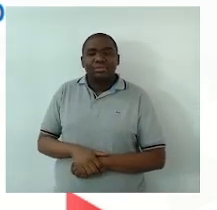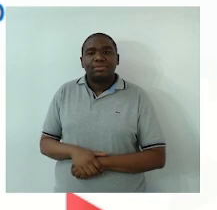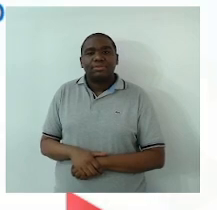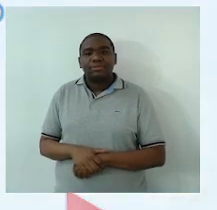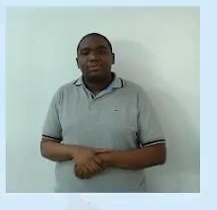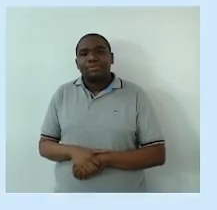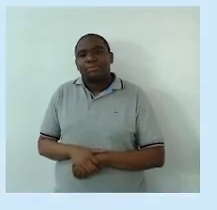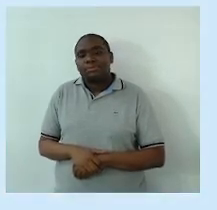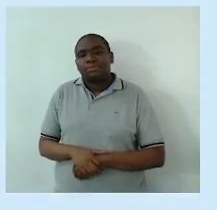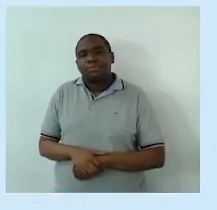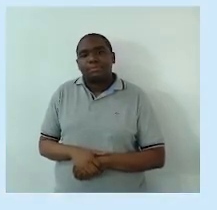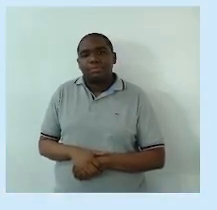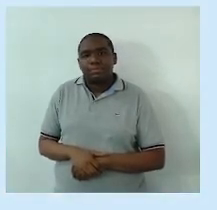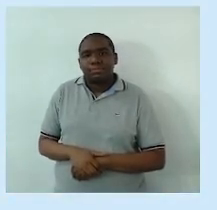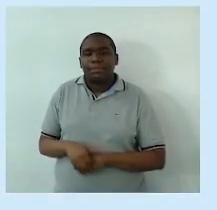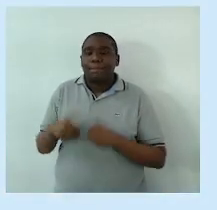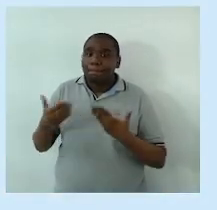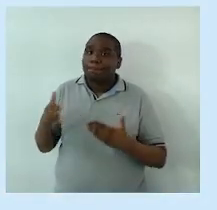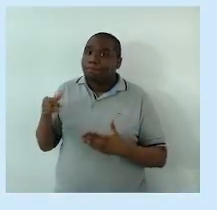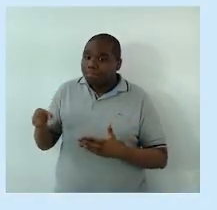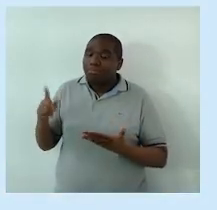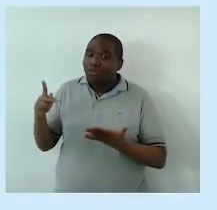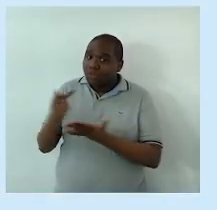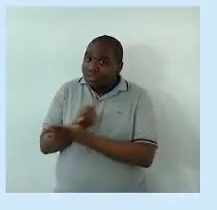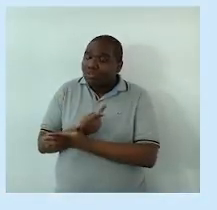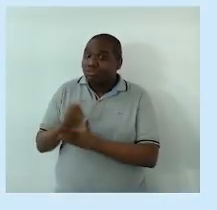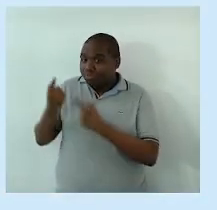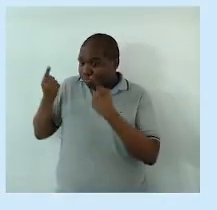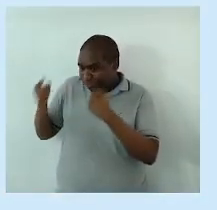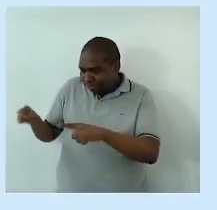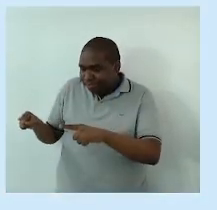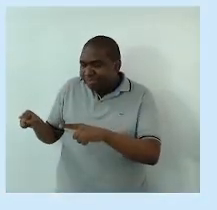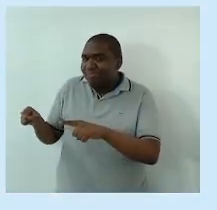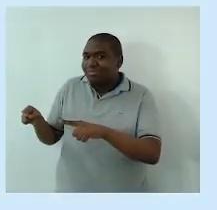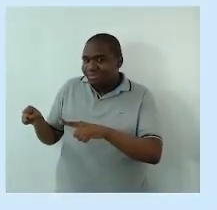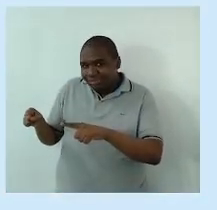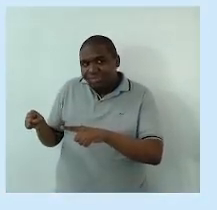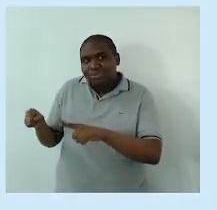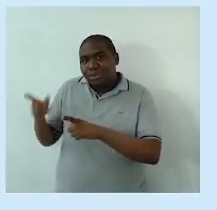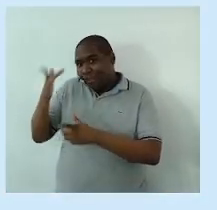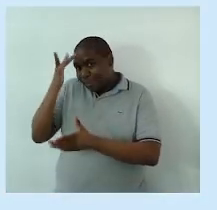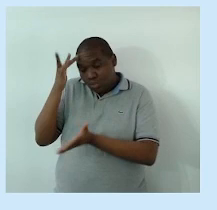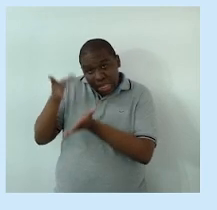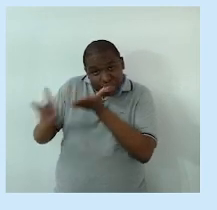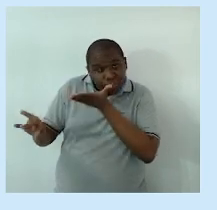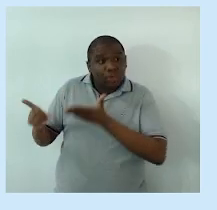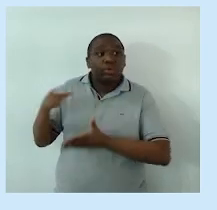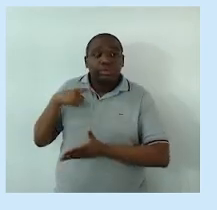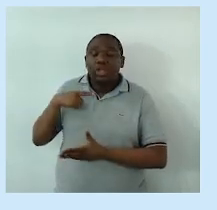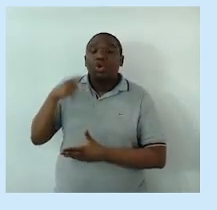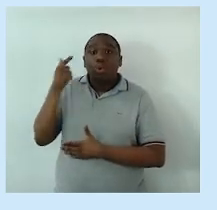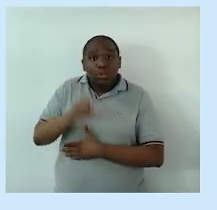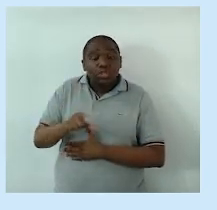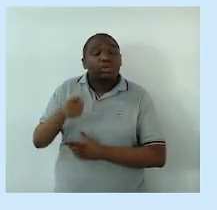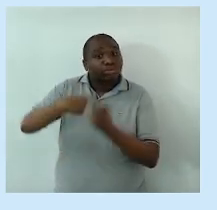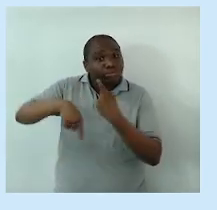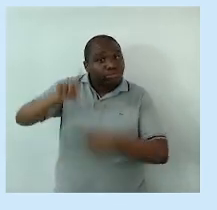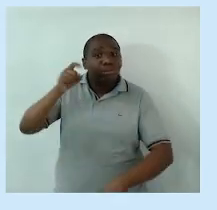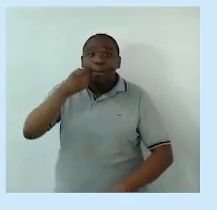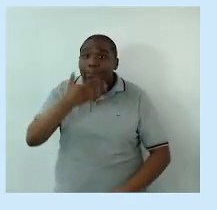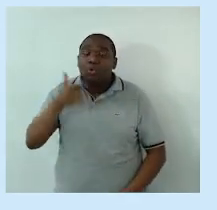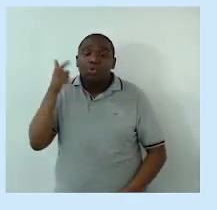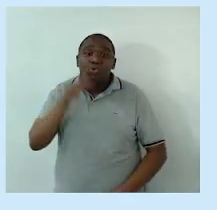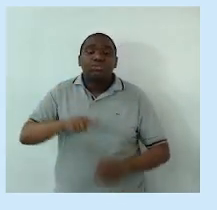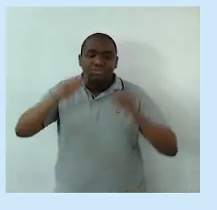ele realiza um ataque, né, e contra os inimigos e tem sucesso nesse ataque, né? Então, ele ganha o